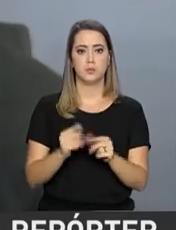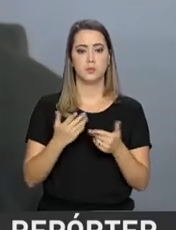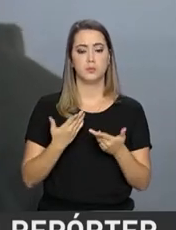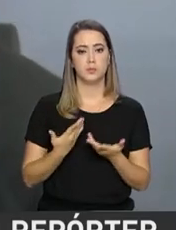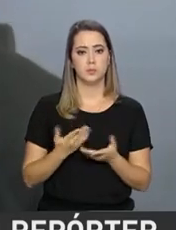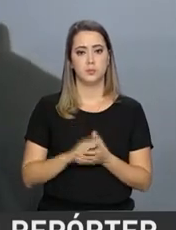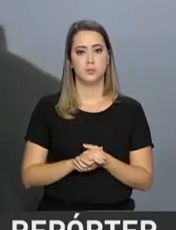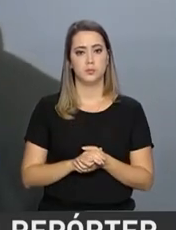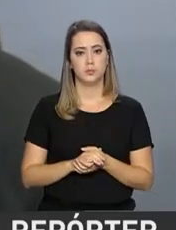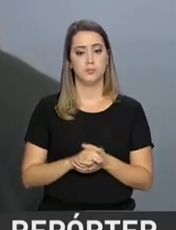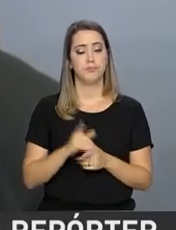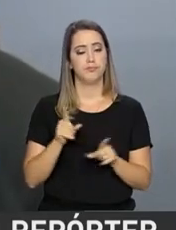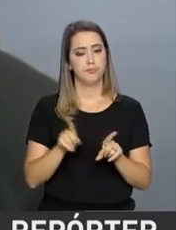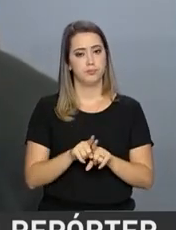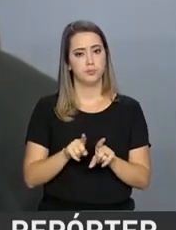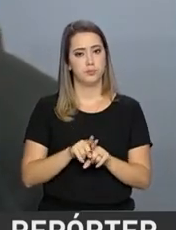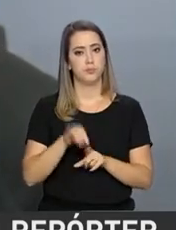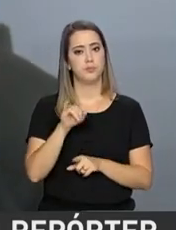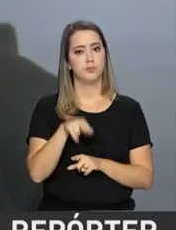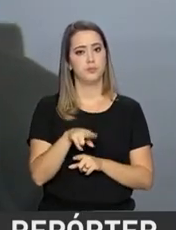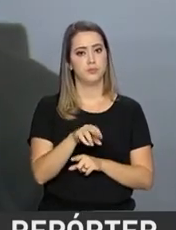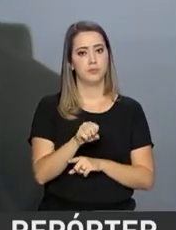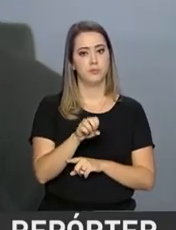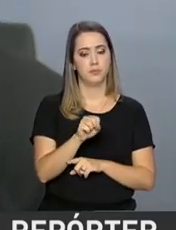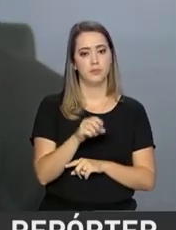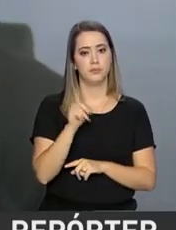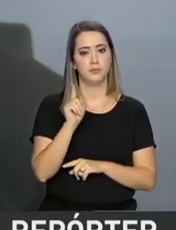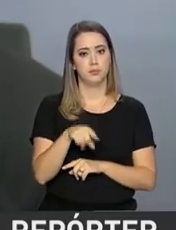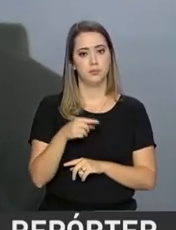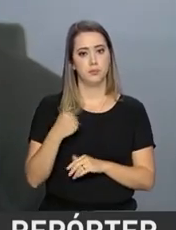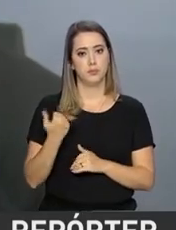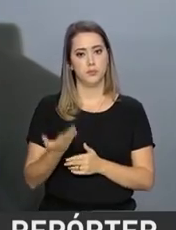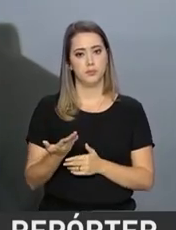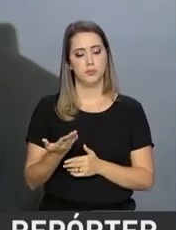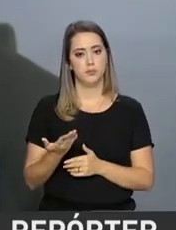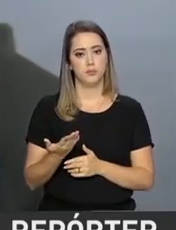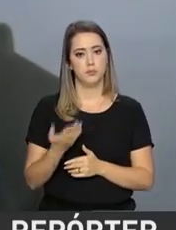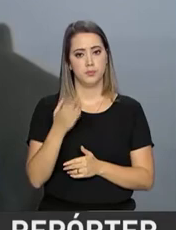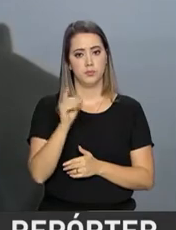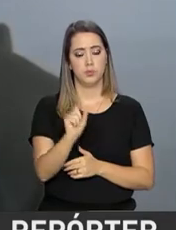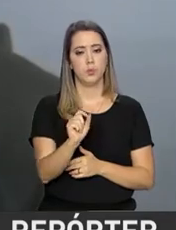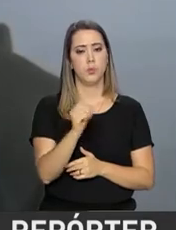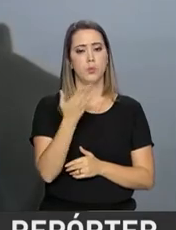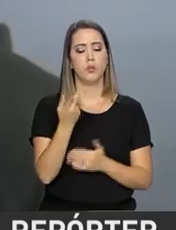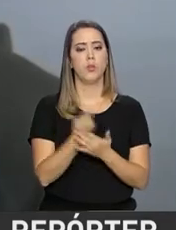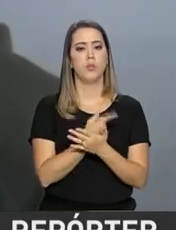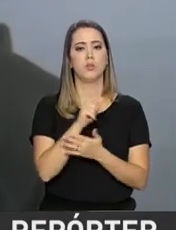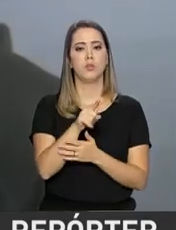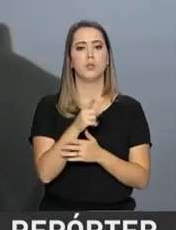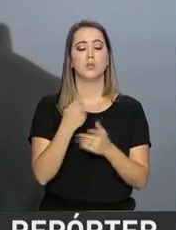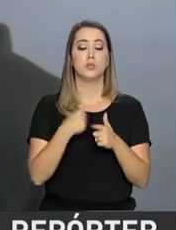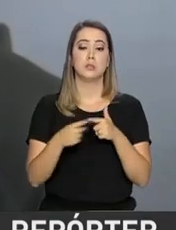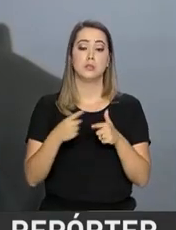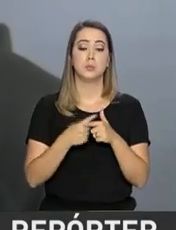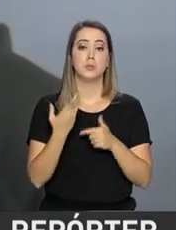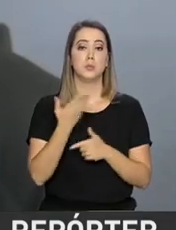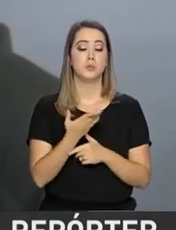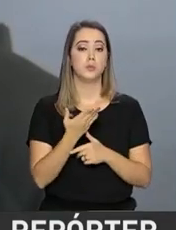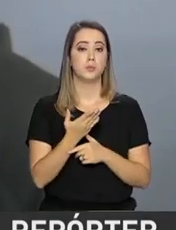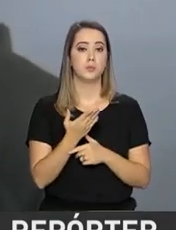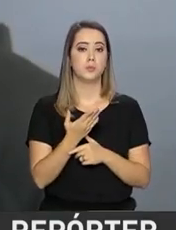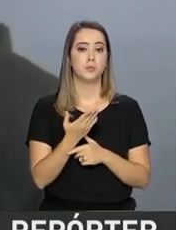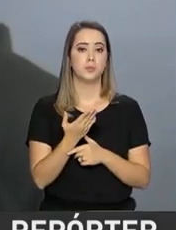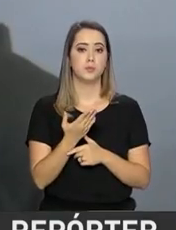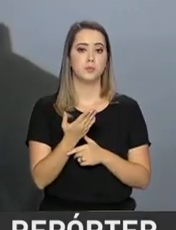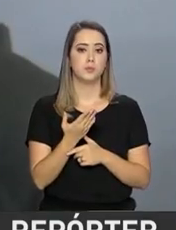e basicamente previdência é o um ponto e aí o que ocorre nessa situação é